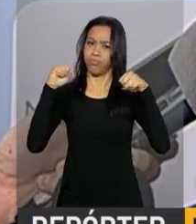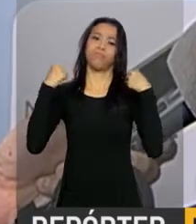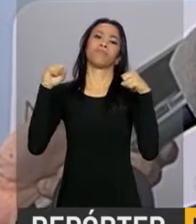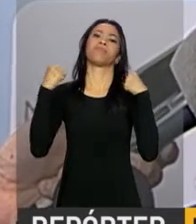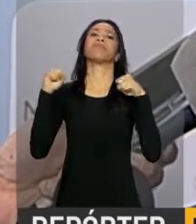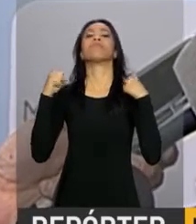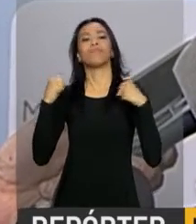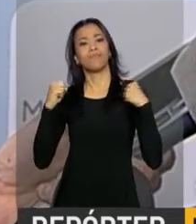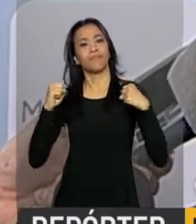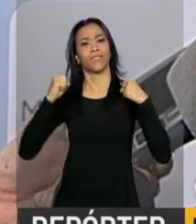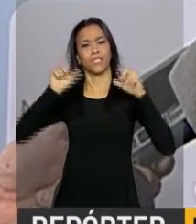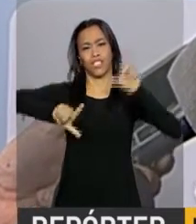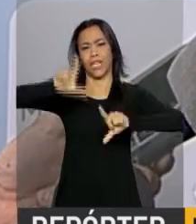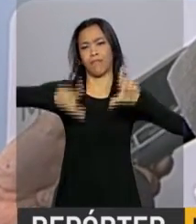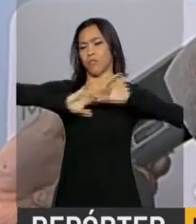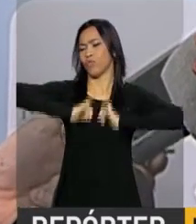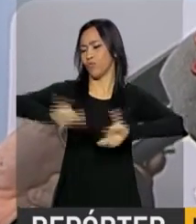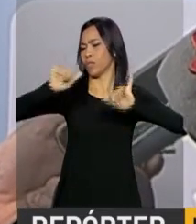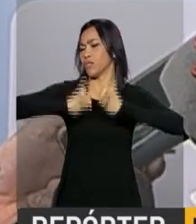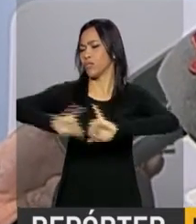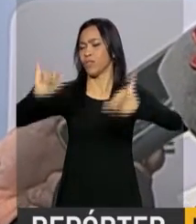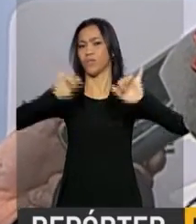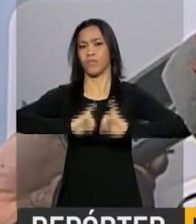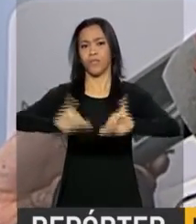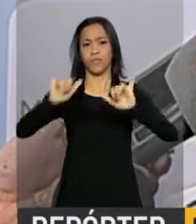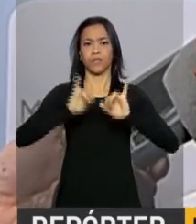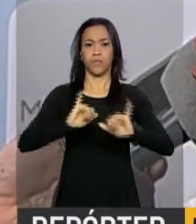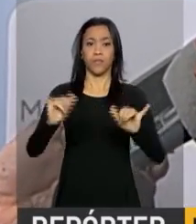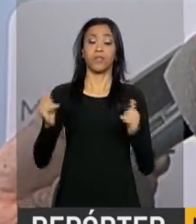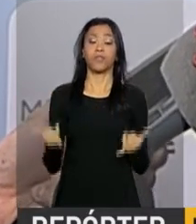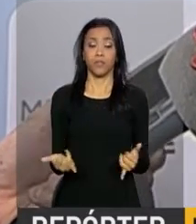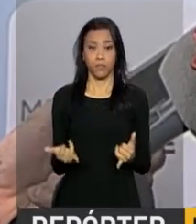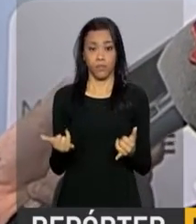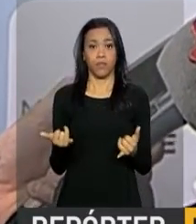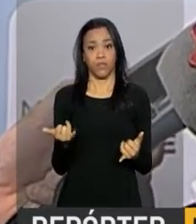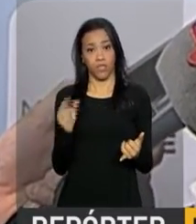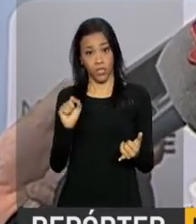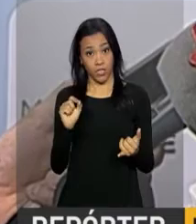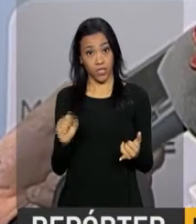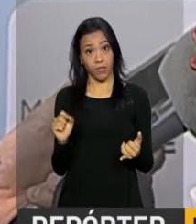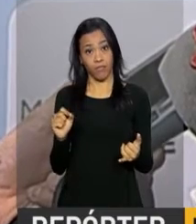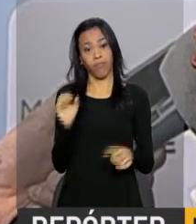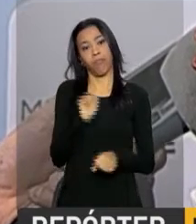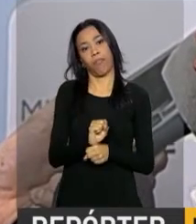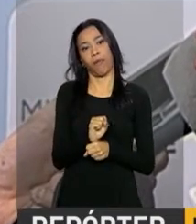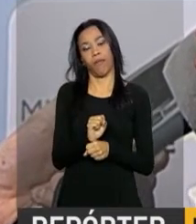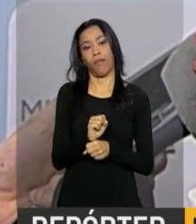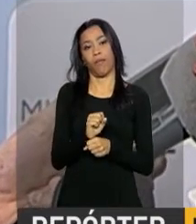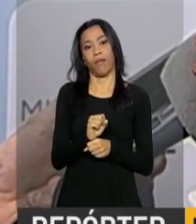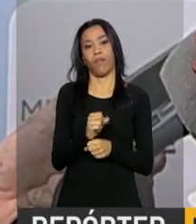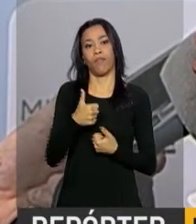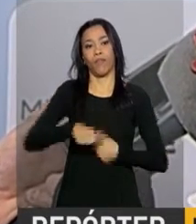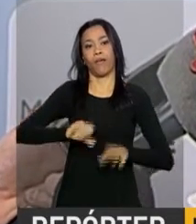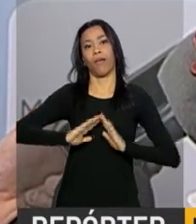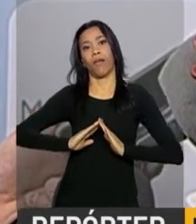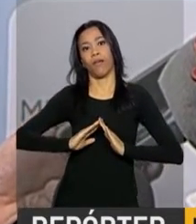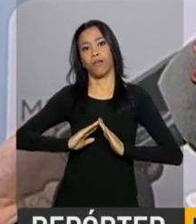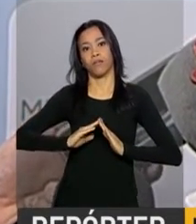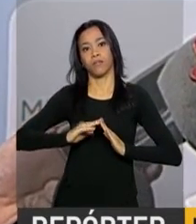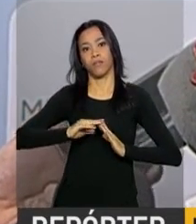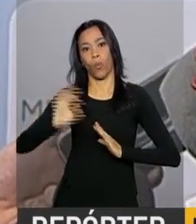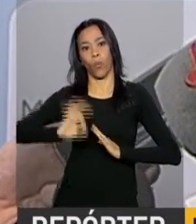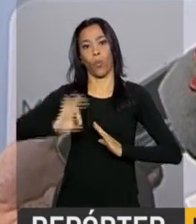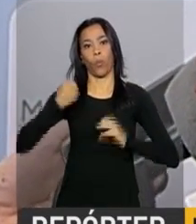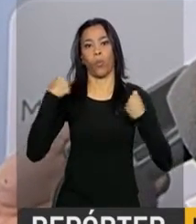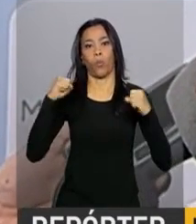patrocinados pela mídia, a questão de acabar com o sedentarismo. Tudo isso faz parte do resultado. Mas,